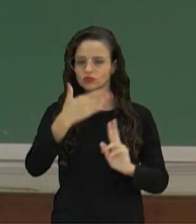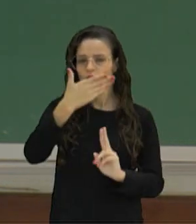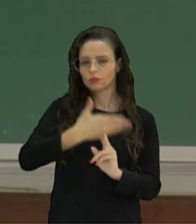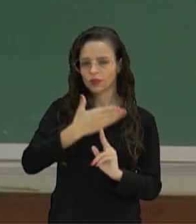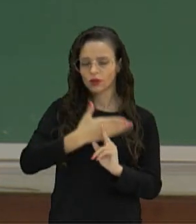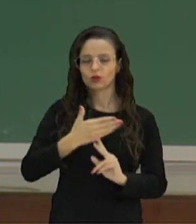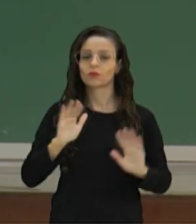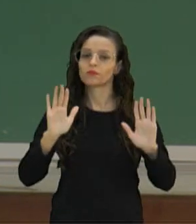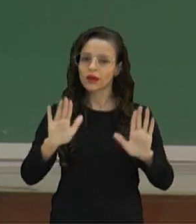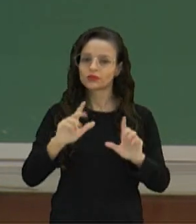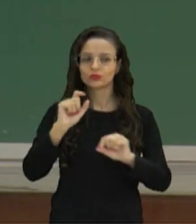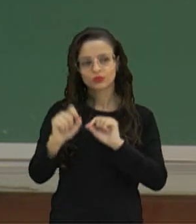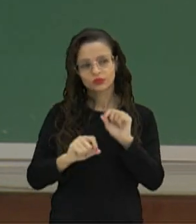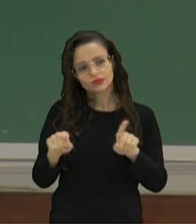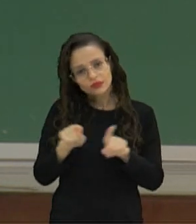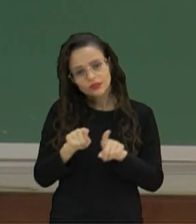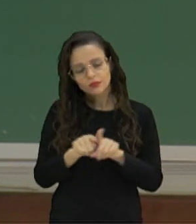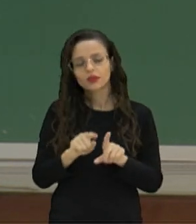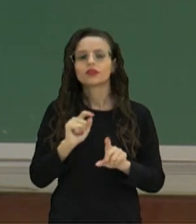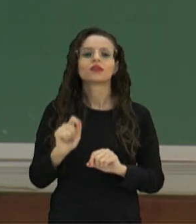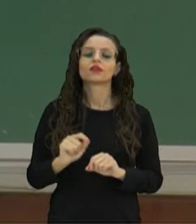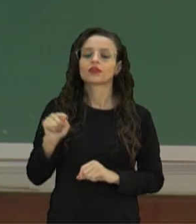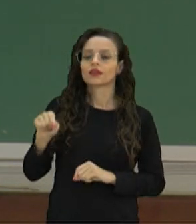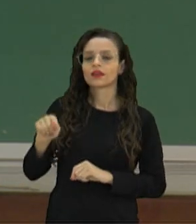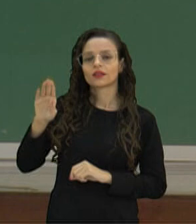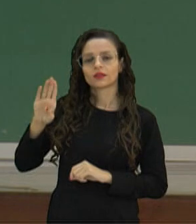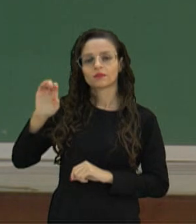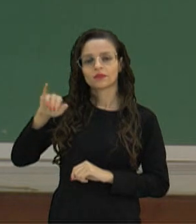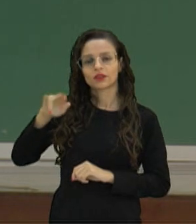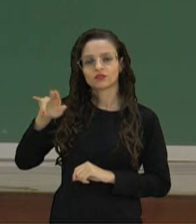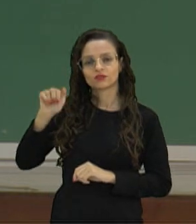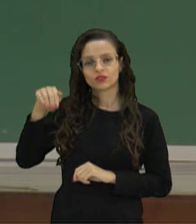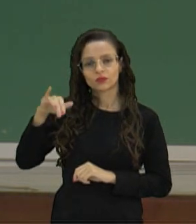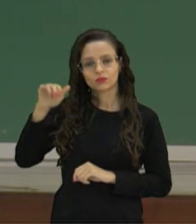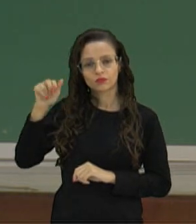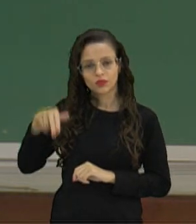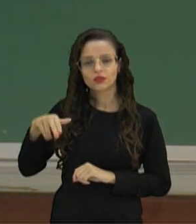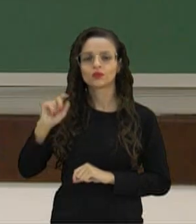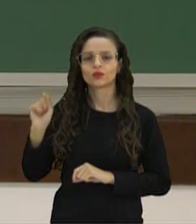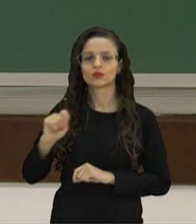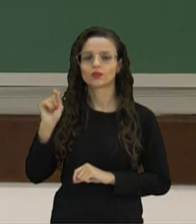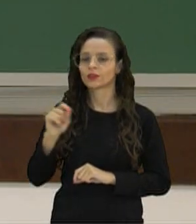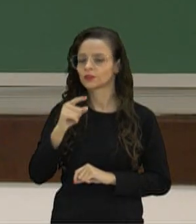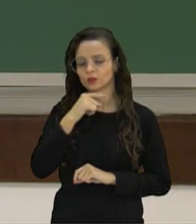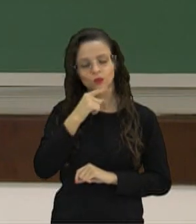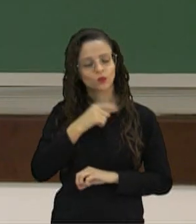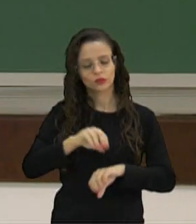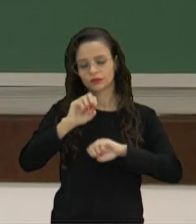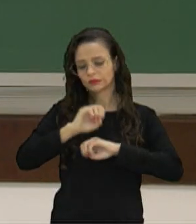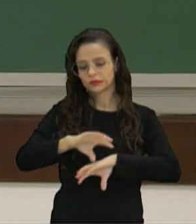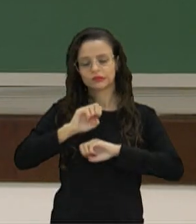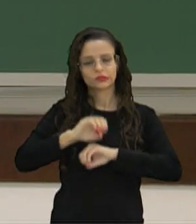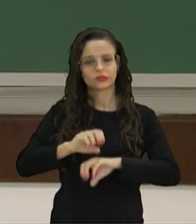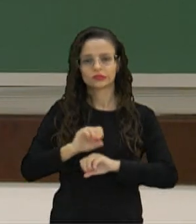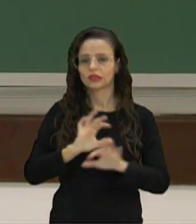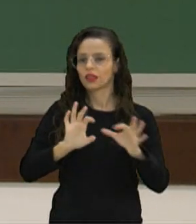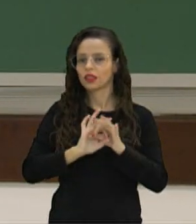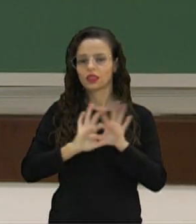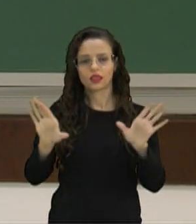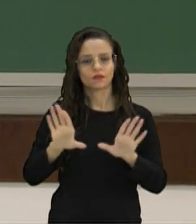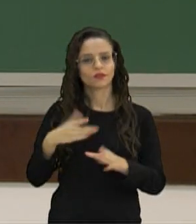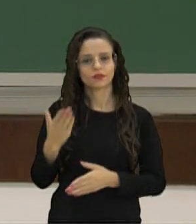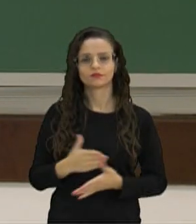que, tragicamente, também, o Benjamin ele não conseguiu essa livre docência com esse texto. O texto